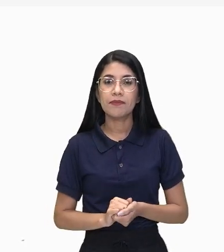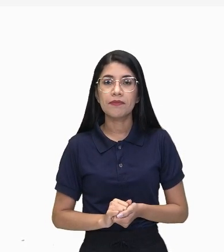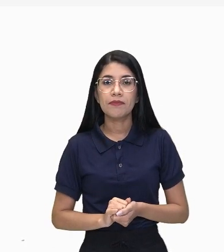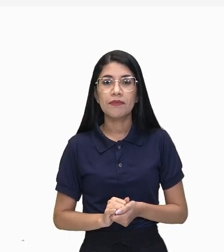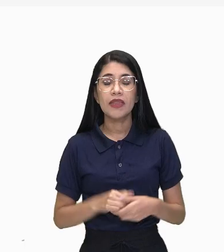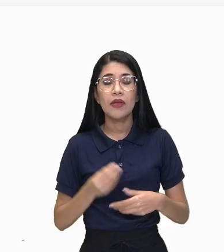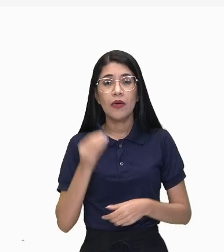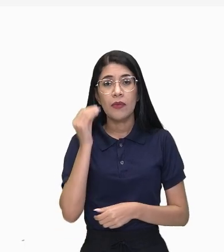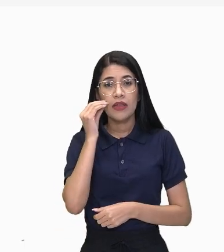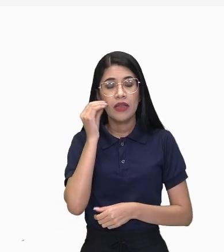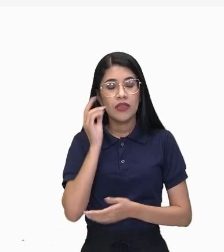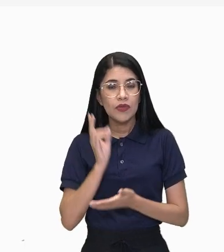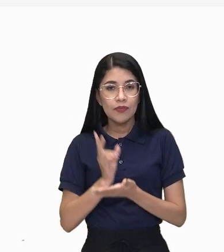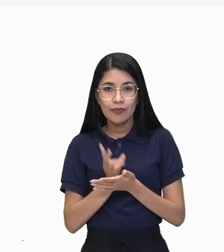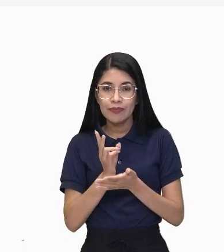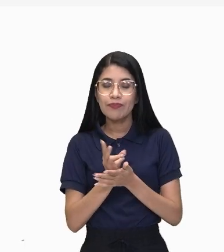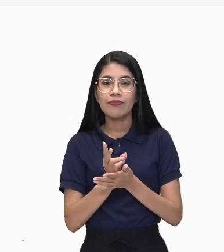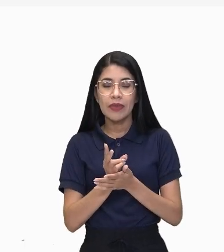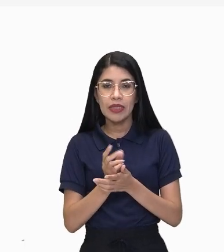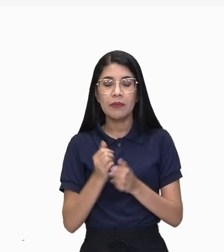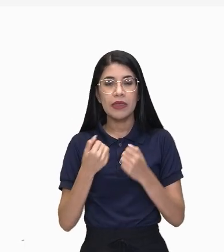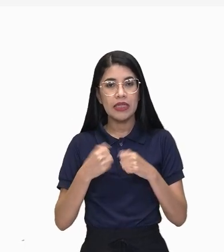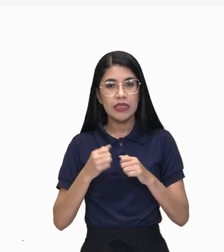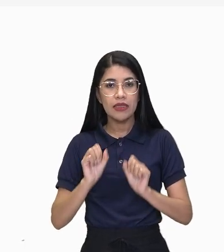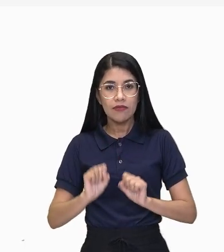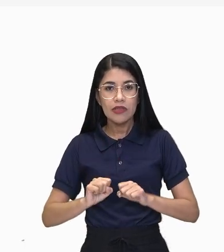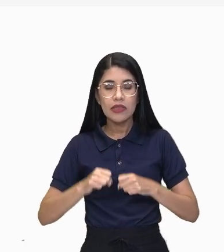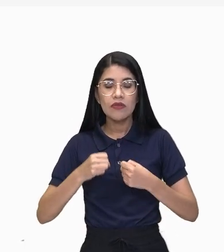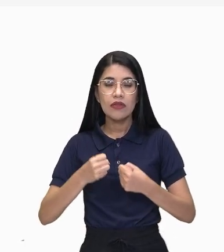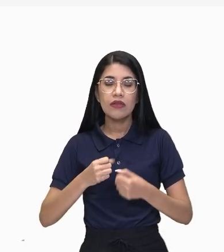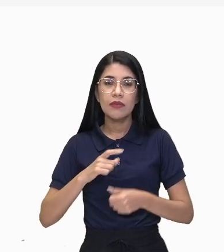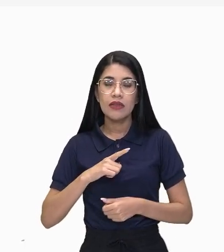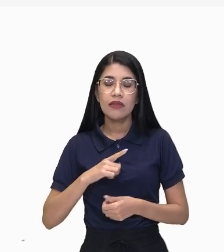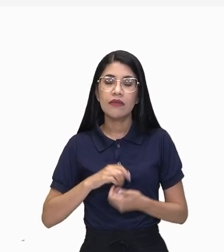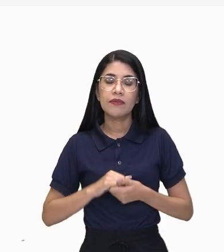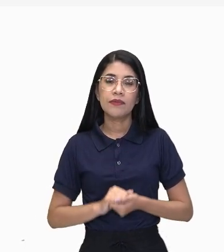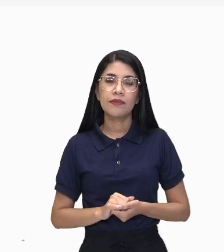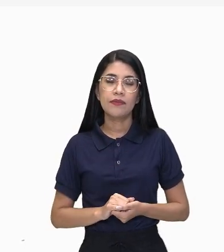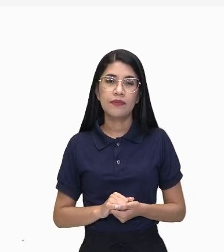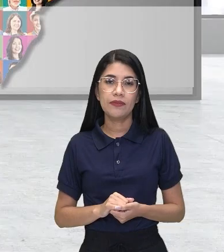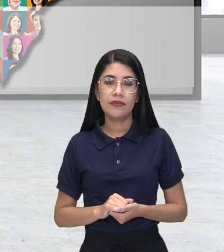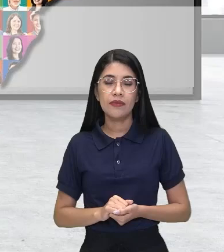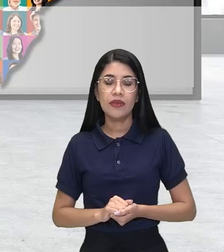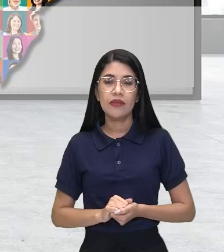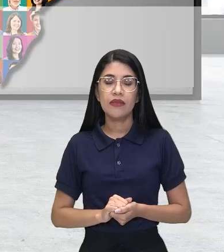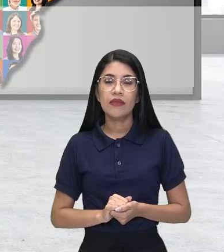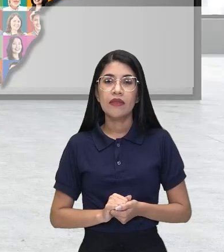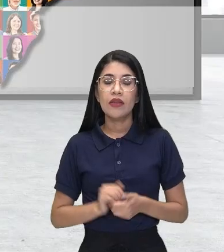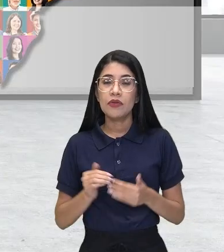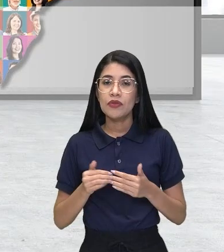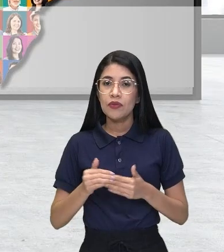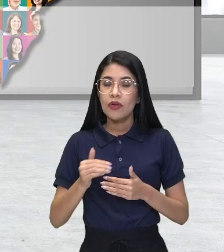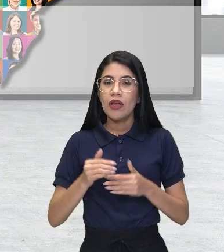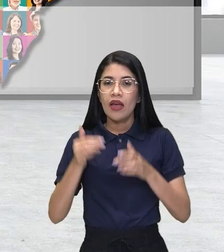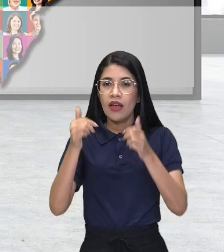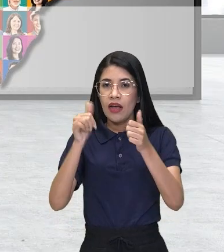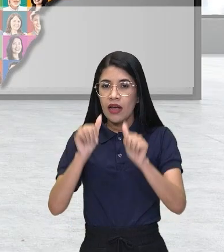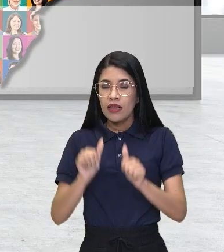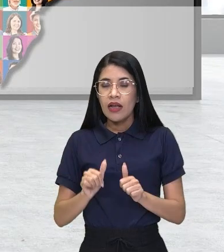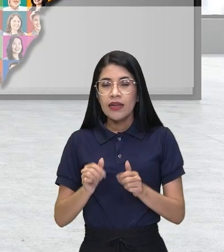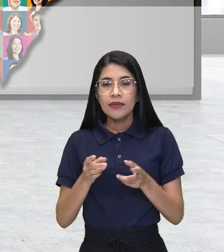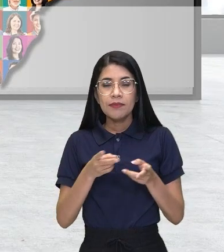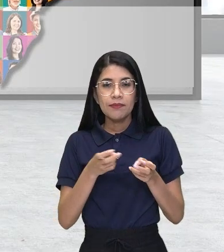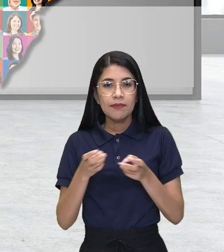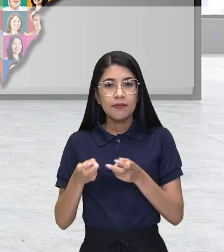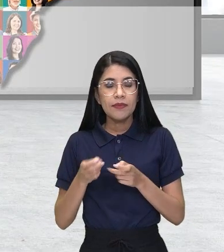uma busca constante, né, que a gente tem que ter. Pessoal, e aí quando a gente avança nessa análise, a gente está verificando